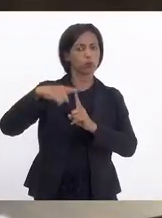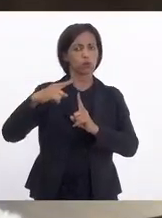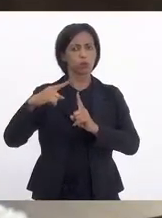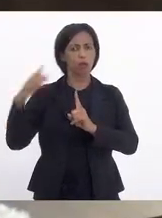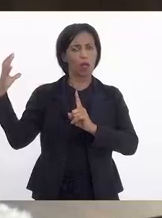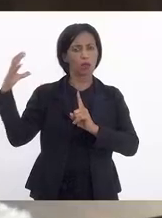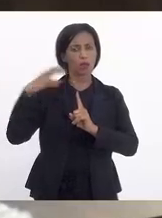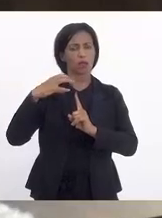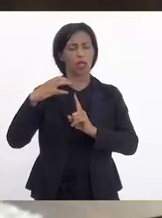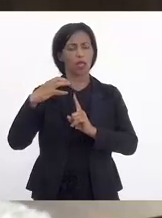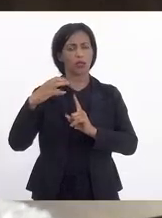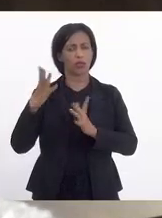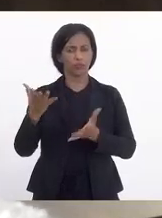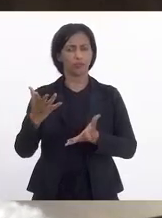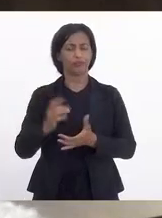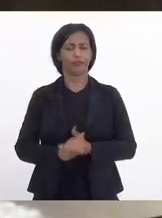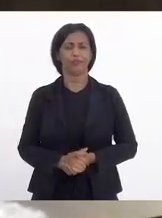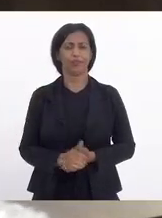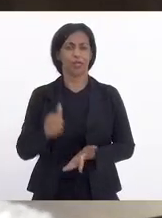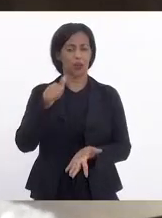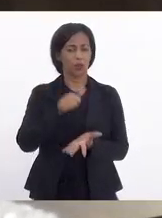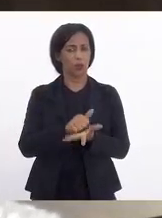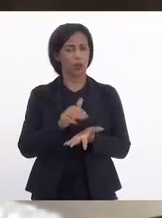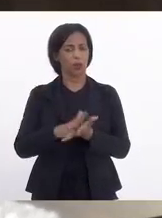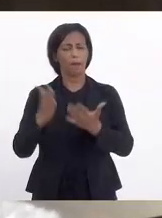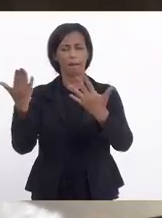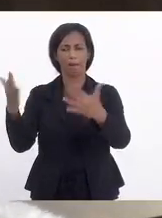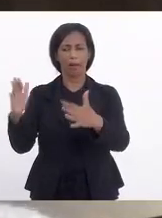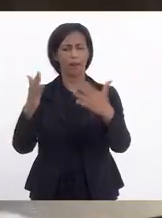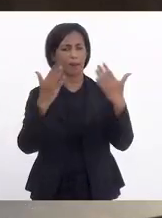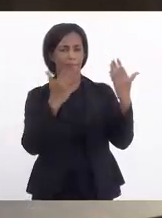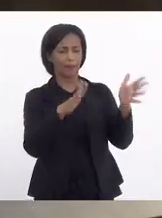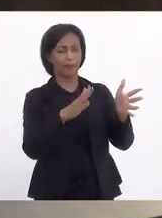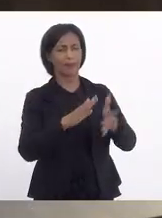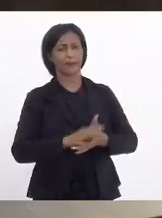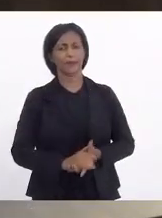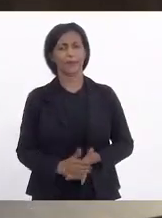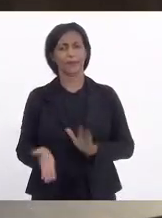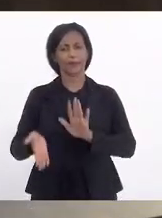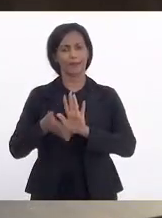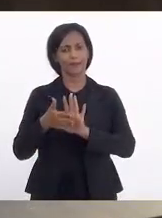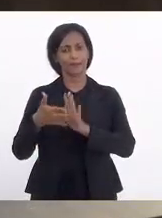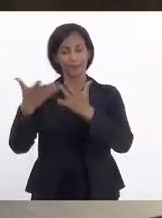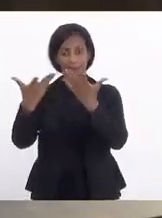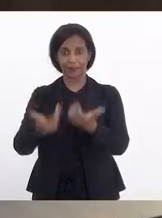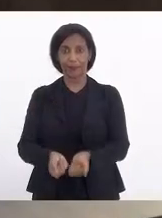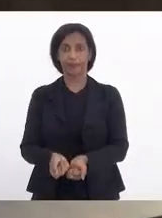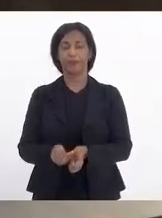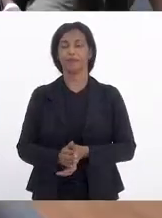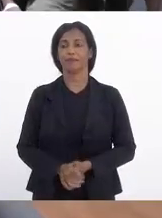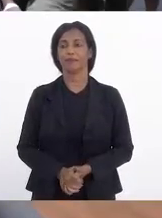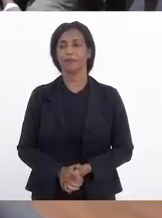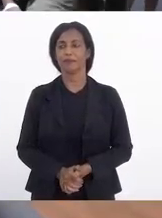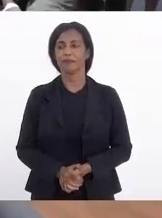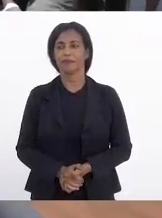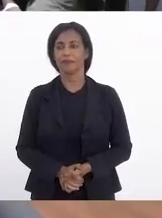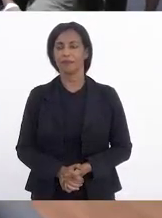de assédio que seja rechaçado parabéns é para vender Padre primeiro Deputado da Tia Júlia parecer é favorável